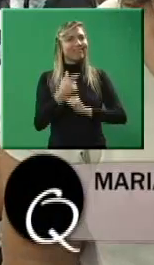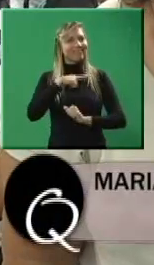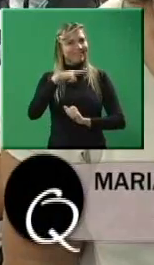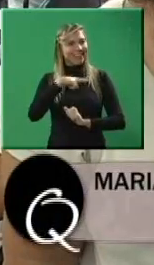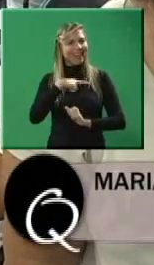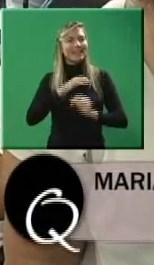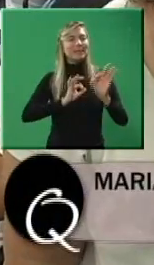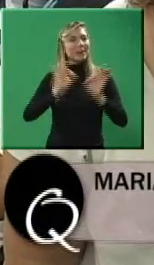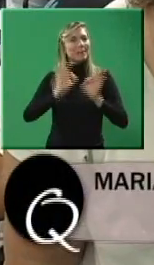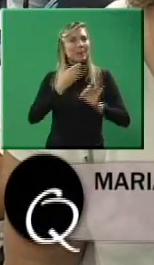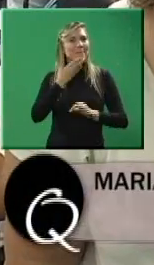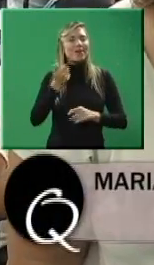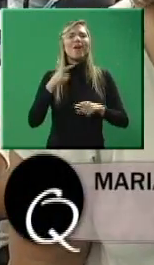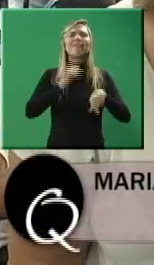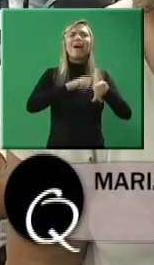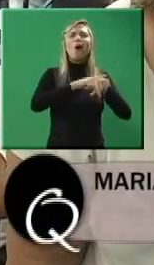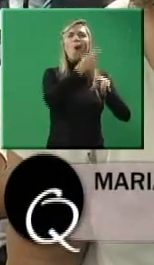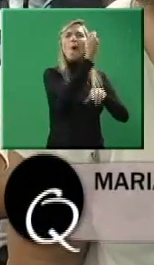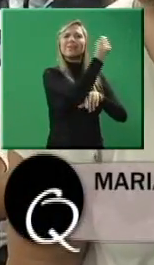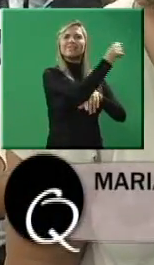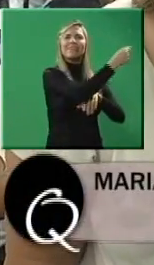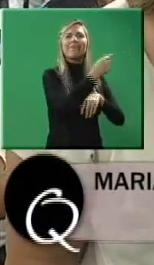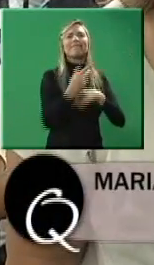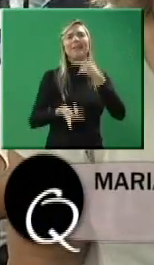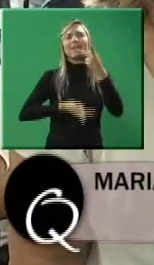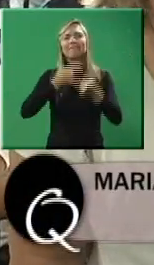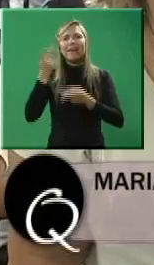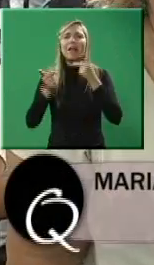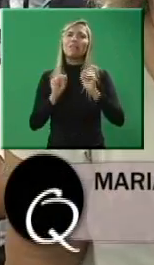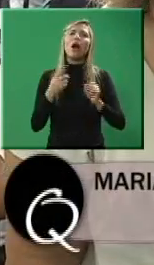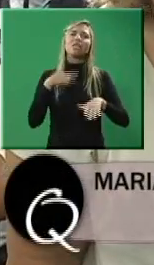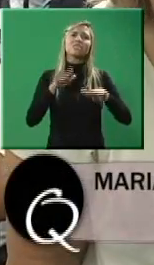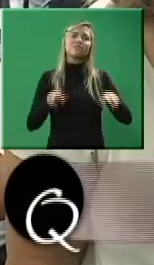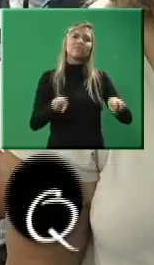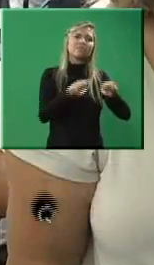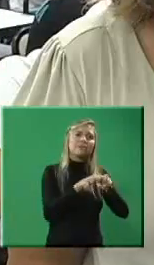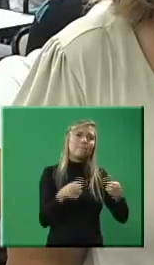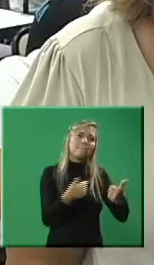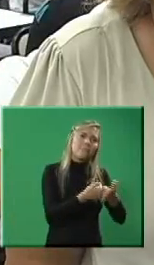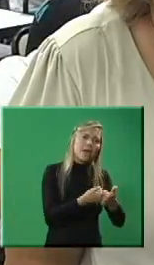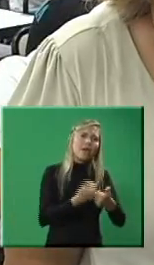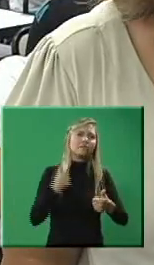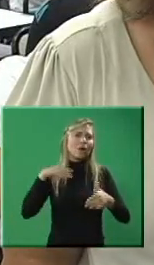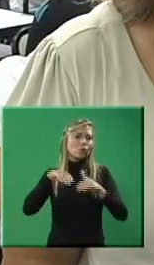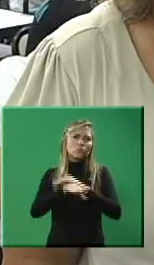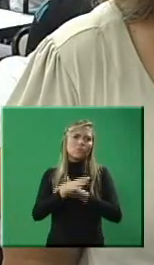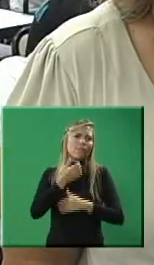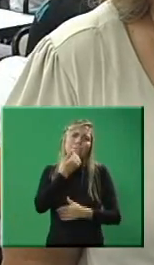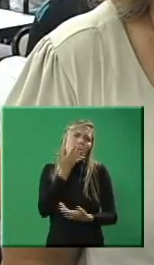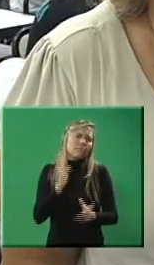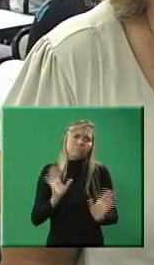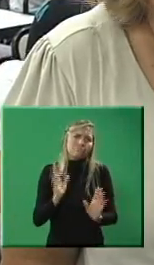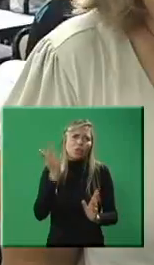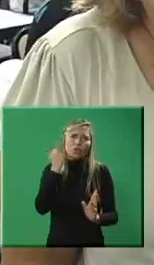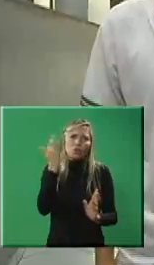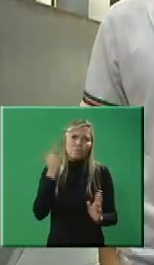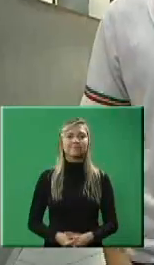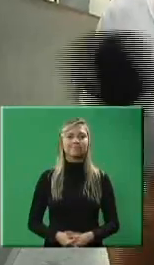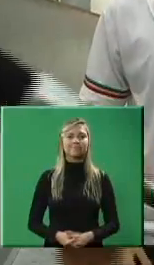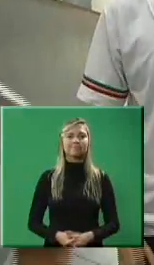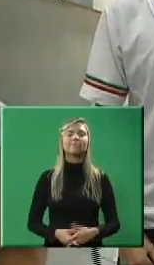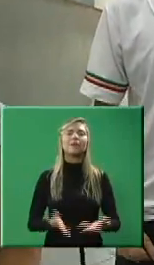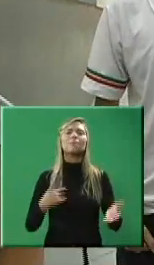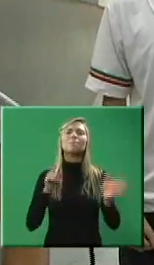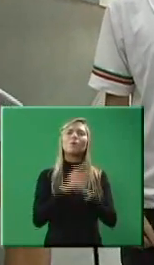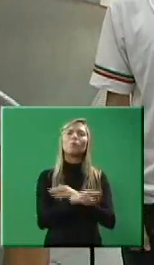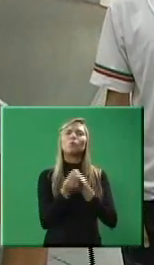vai escrever alguma coisa que é ditado, ele senta junto com o colega, essas coisas assim, coisa prática mesmo.